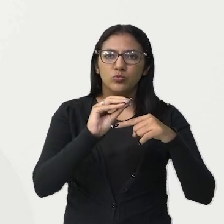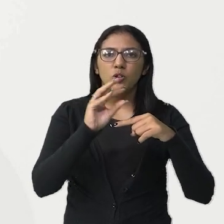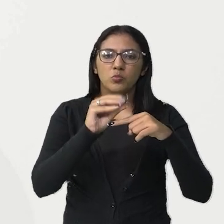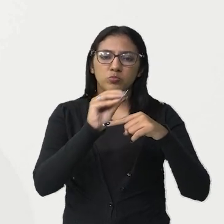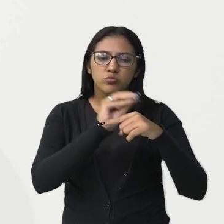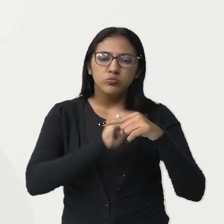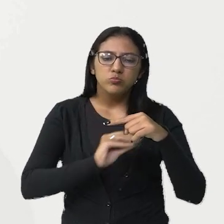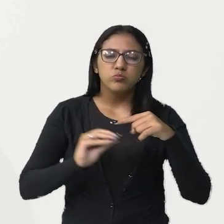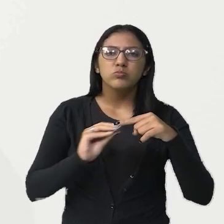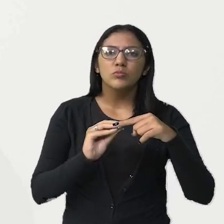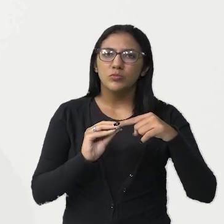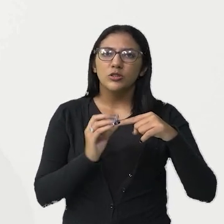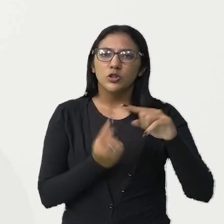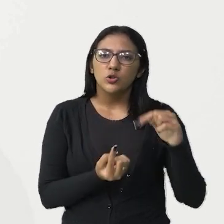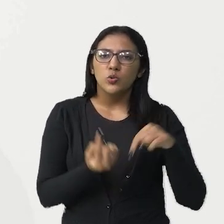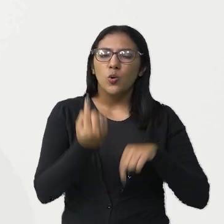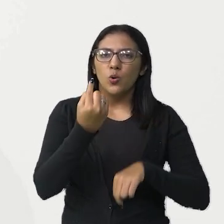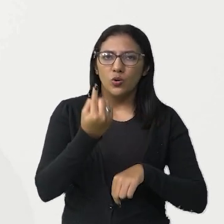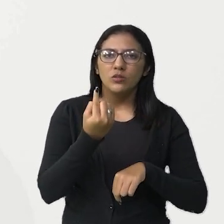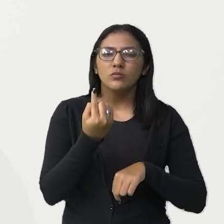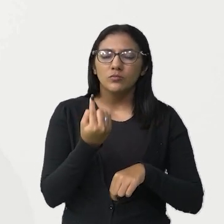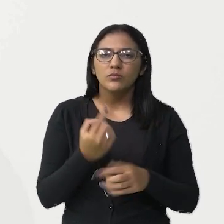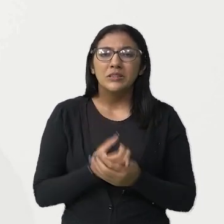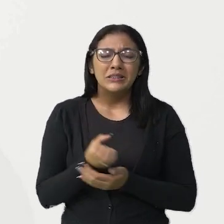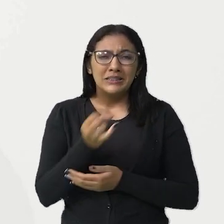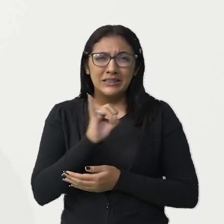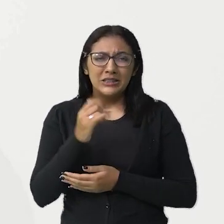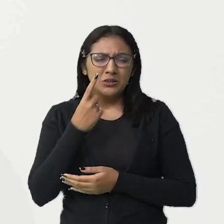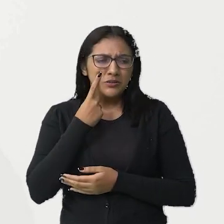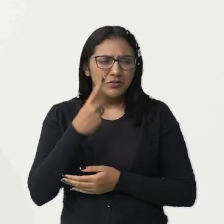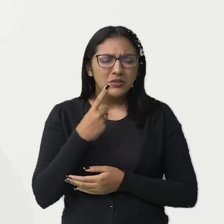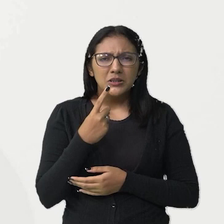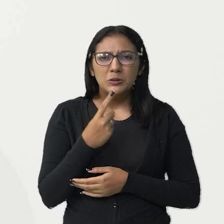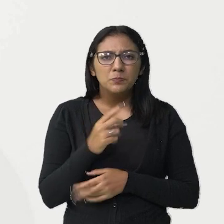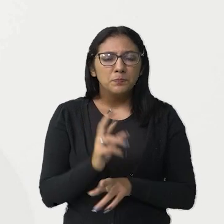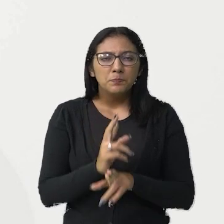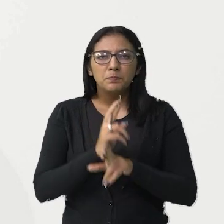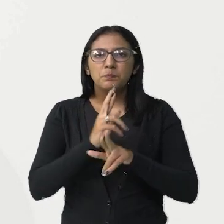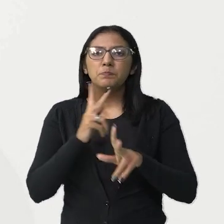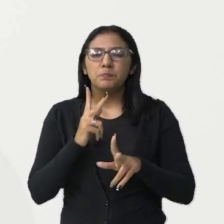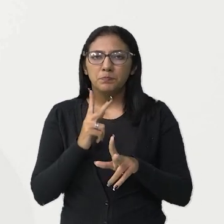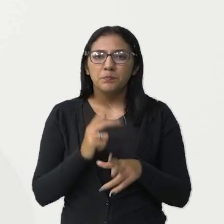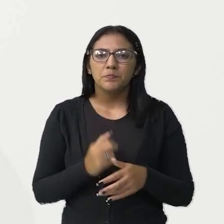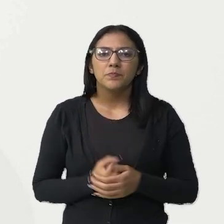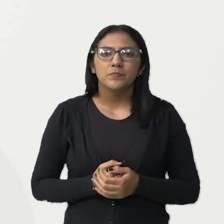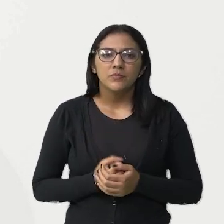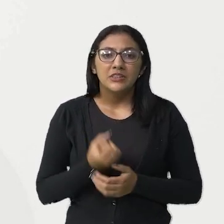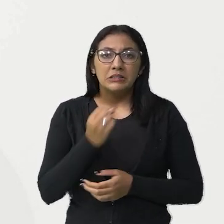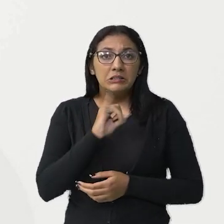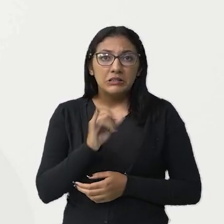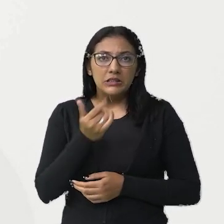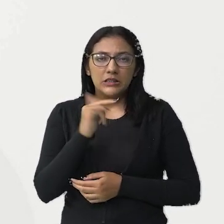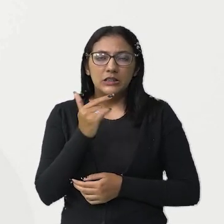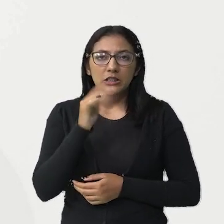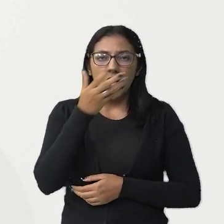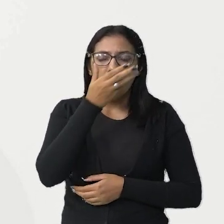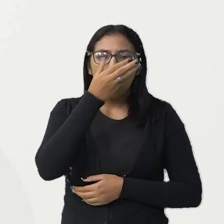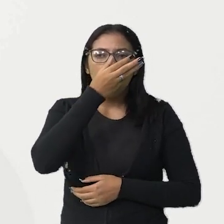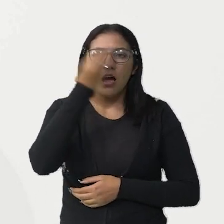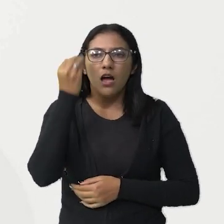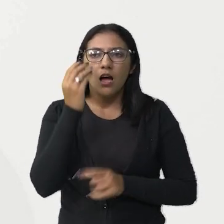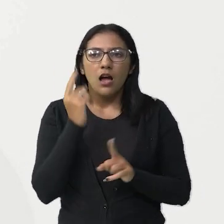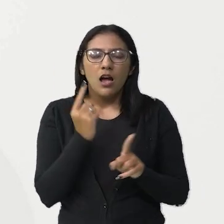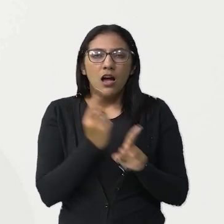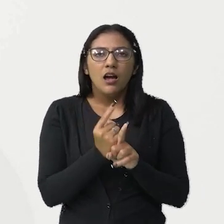tá bom? Se você não fizer isso, você vai encontrar um resultado. Se nós não tivéssemos feito isso, a gente ia encontrar